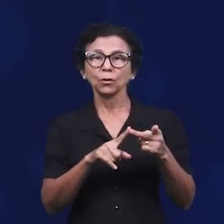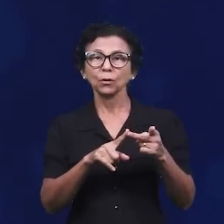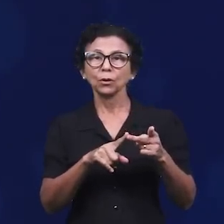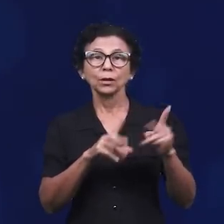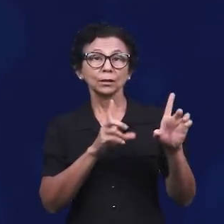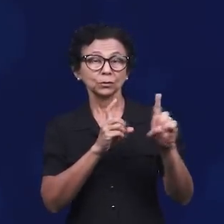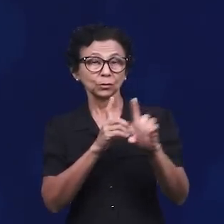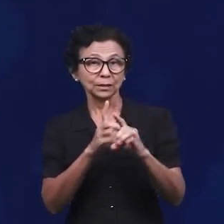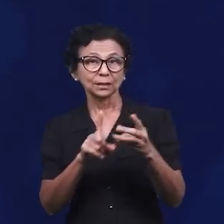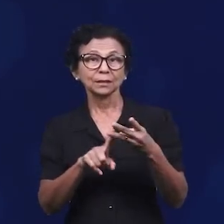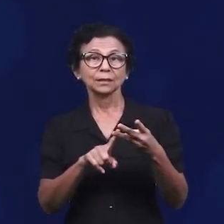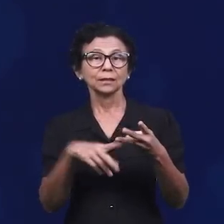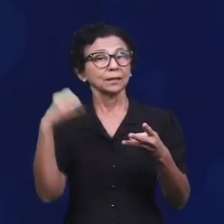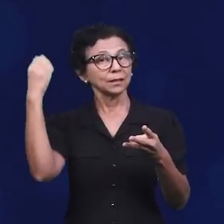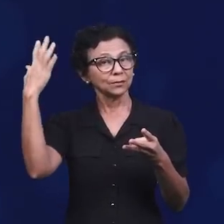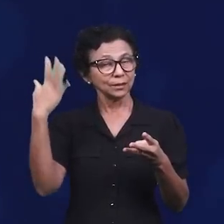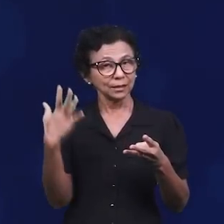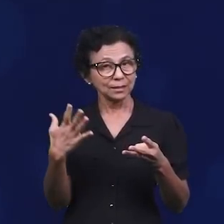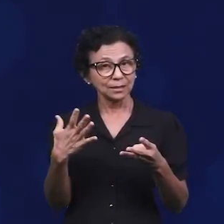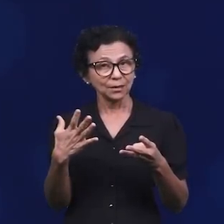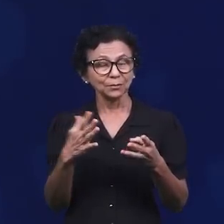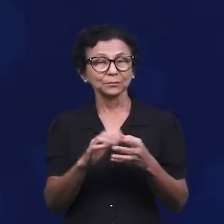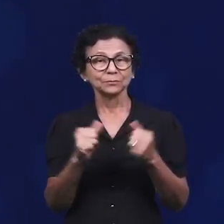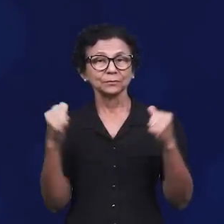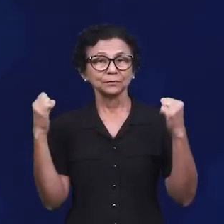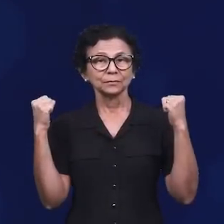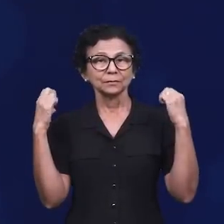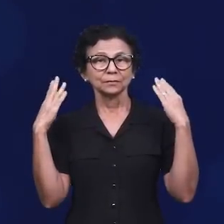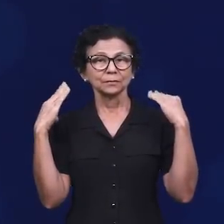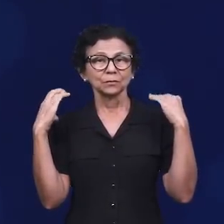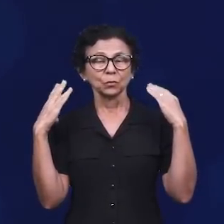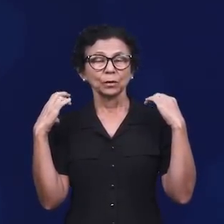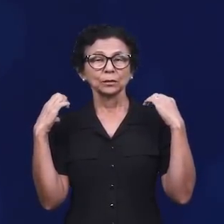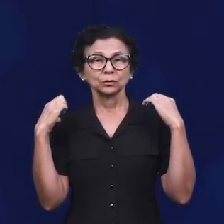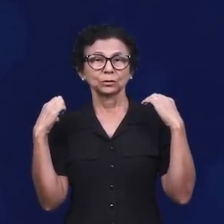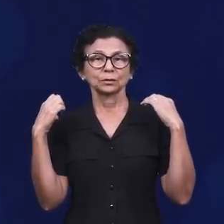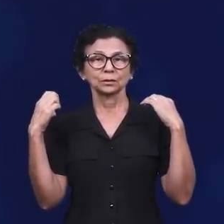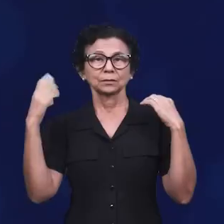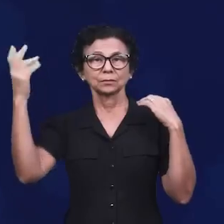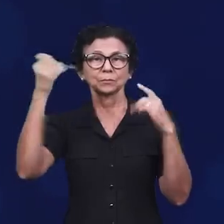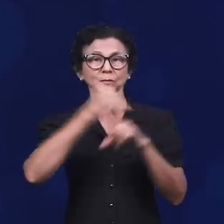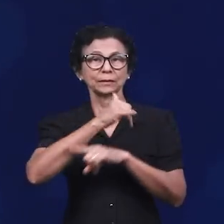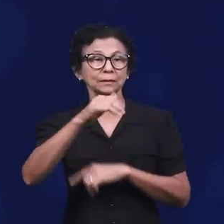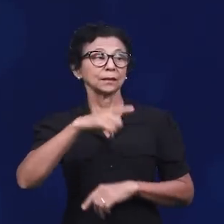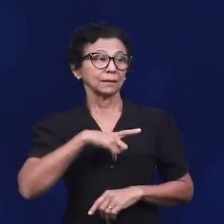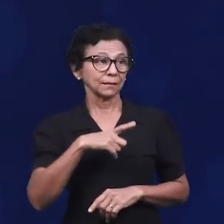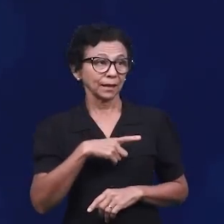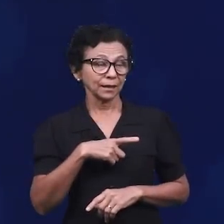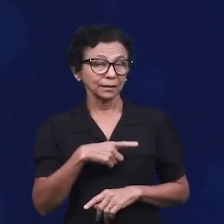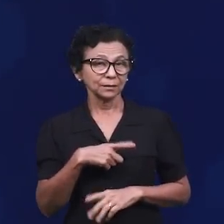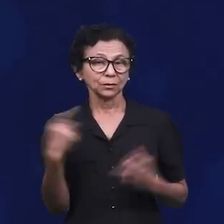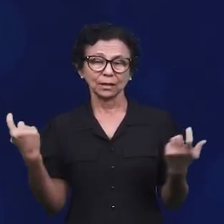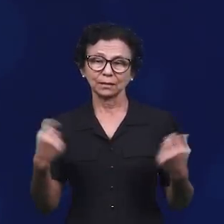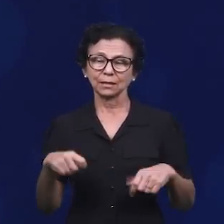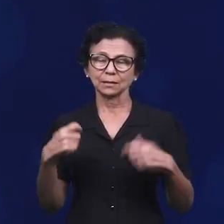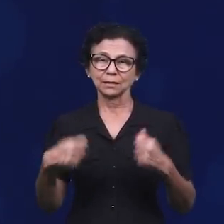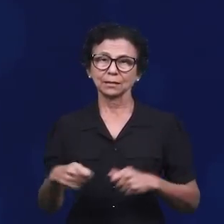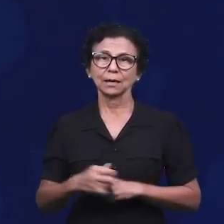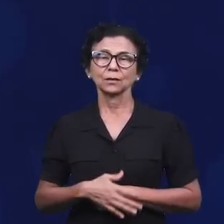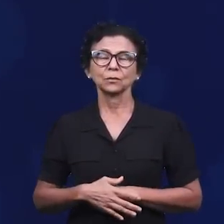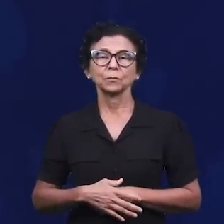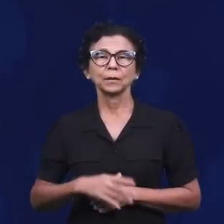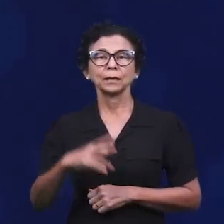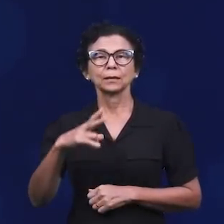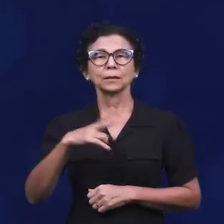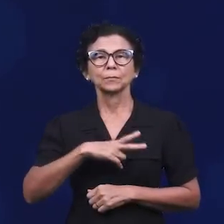tem revelação, tem língua, tem interpretação. Faça-se tudo para a edificação. Então a beleza do culto está